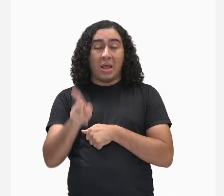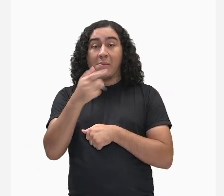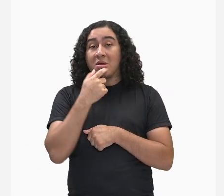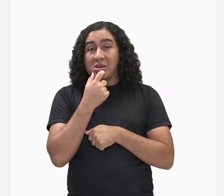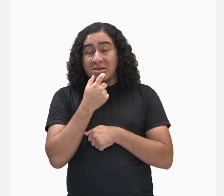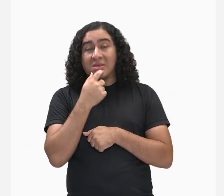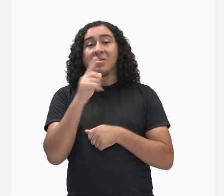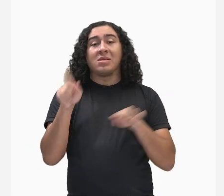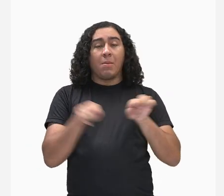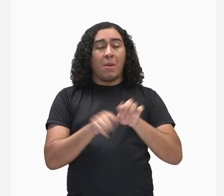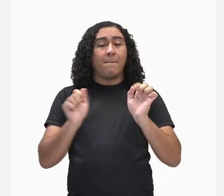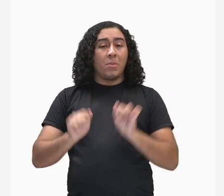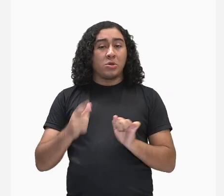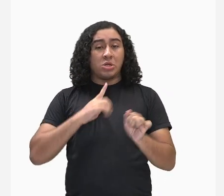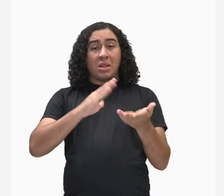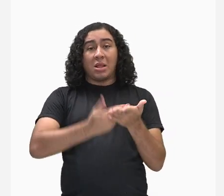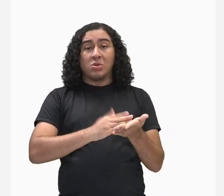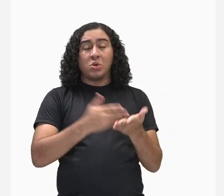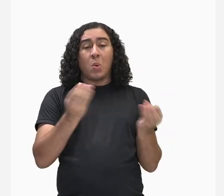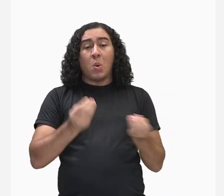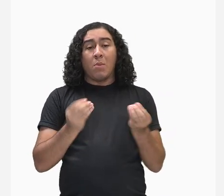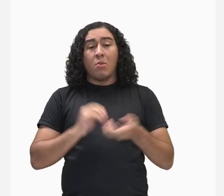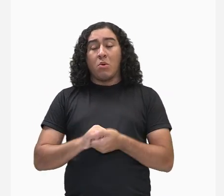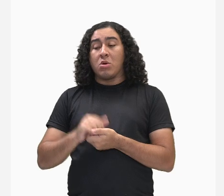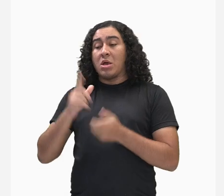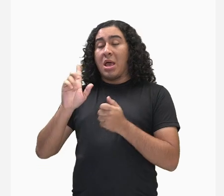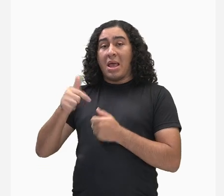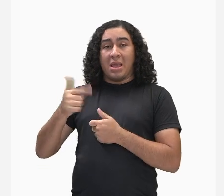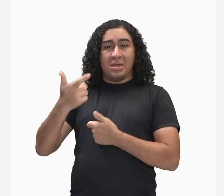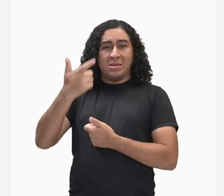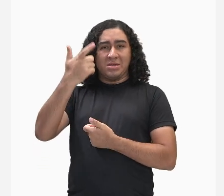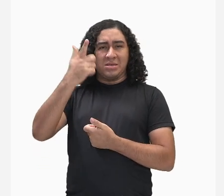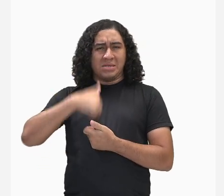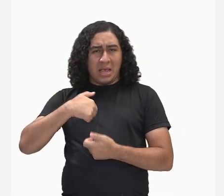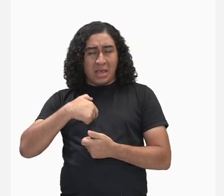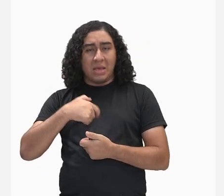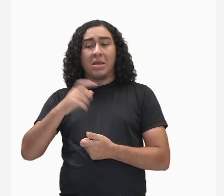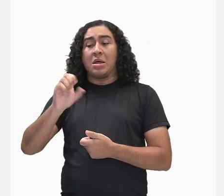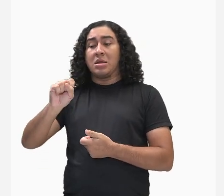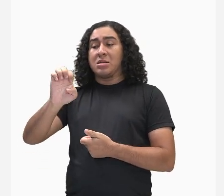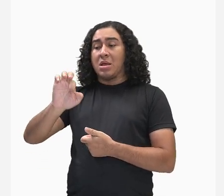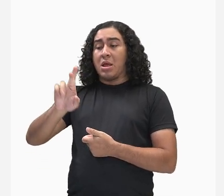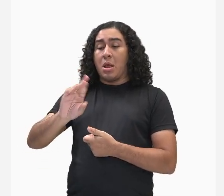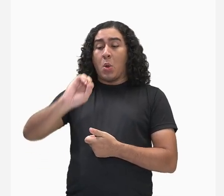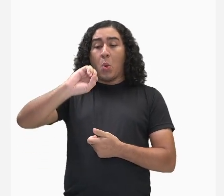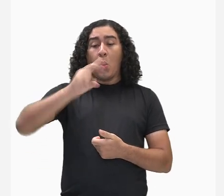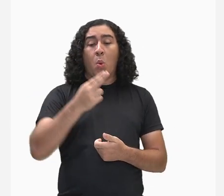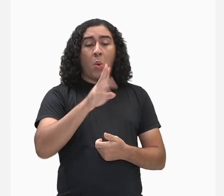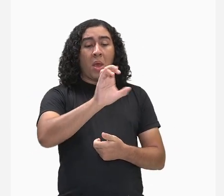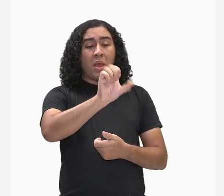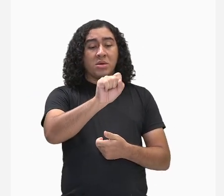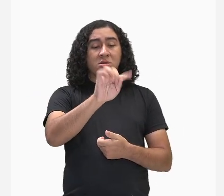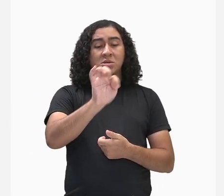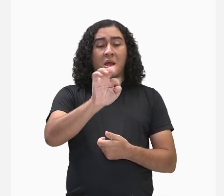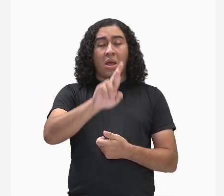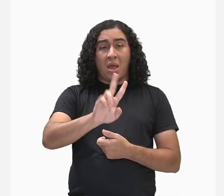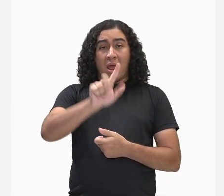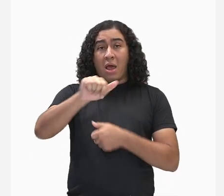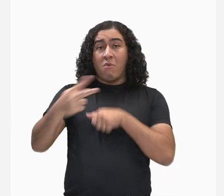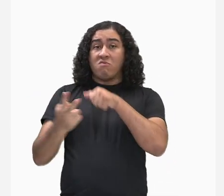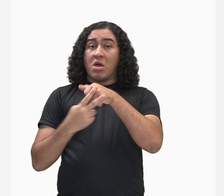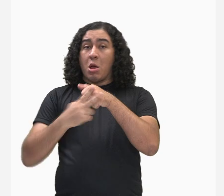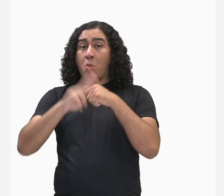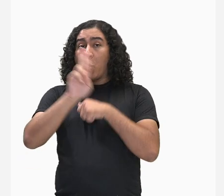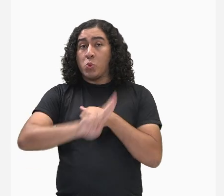inglesa e pode ser traduzido como ser ou estar. Ele é bastante utilizado porque ele é um verbo bastante versátil. Eu utilizo em